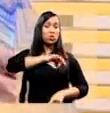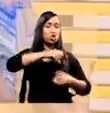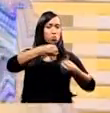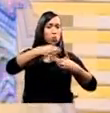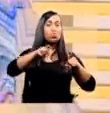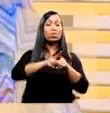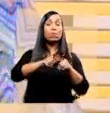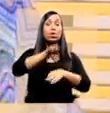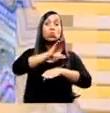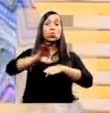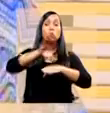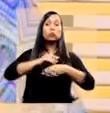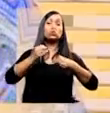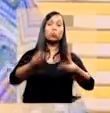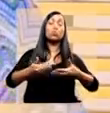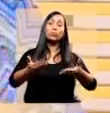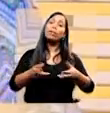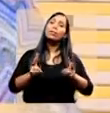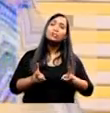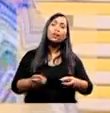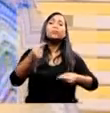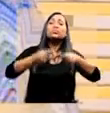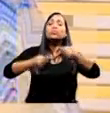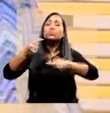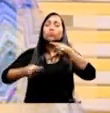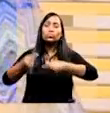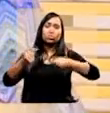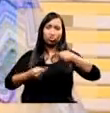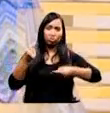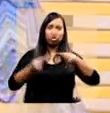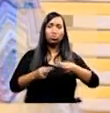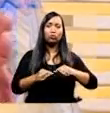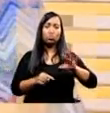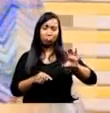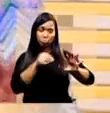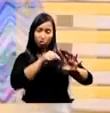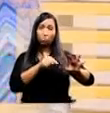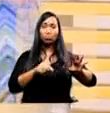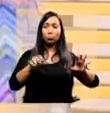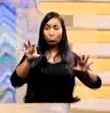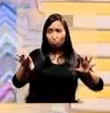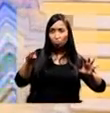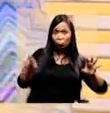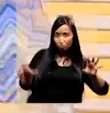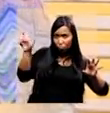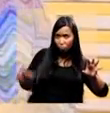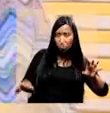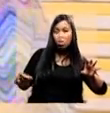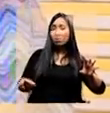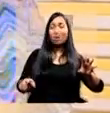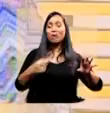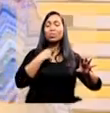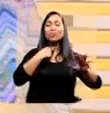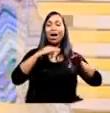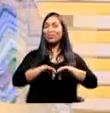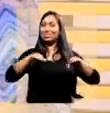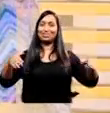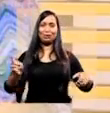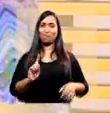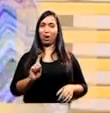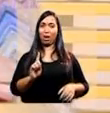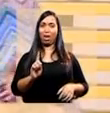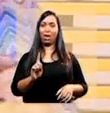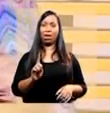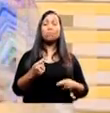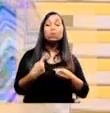militar, fizemos cursos e sempre discutindo gênero e raça. Não dá para se